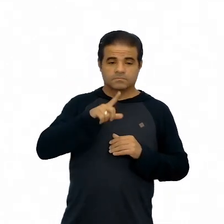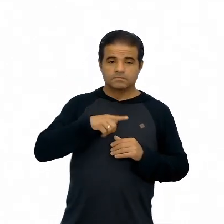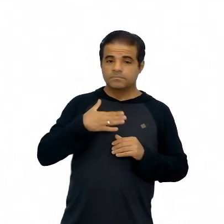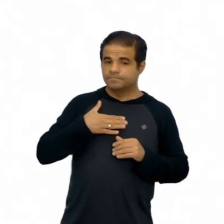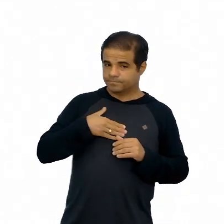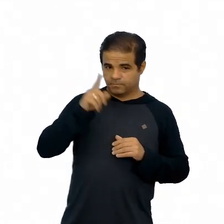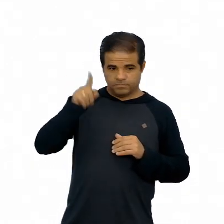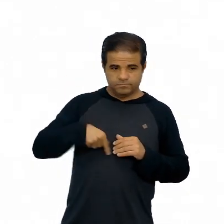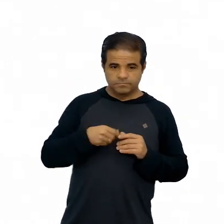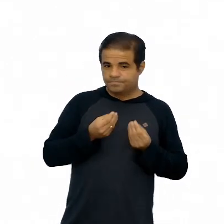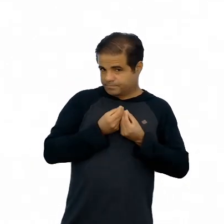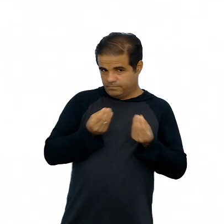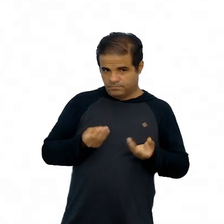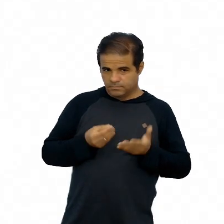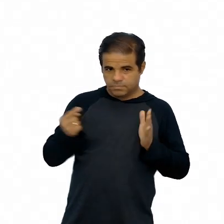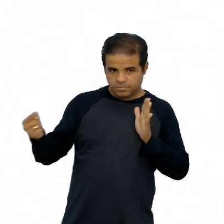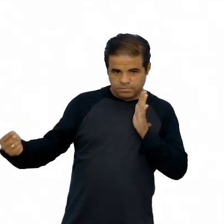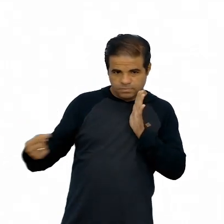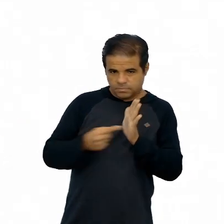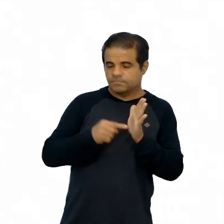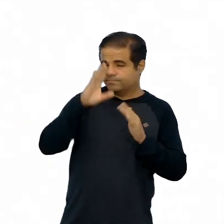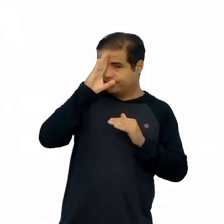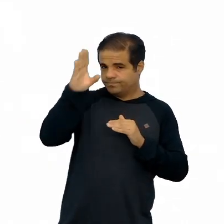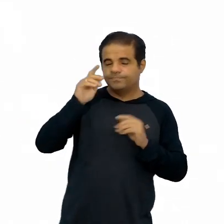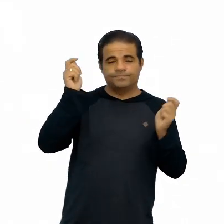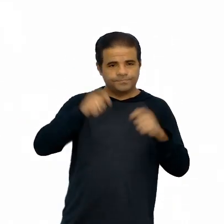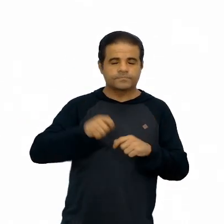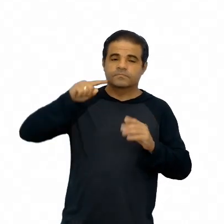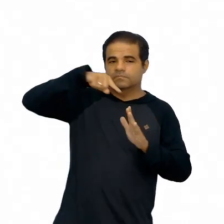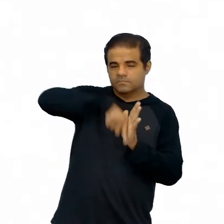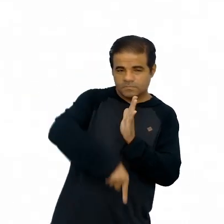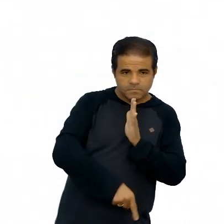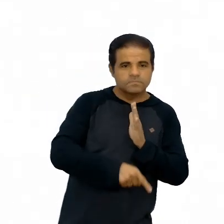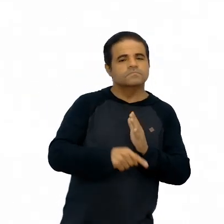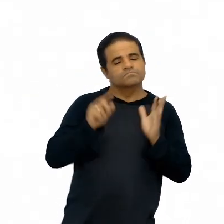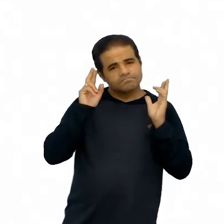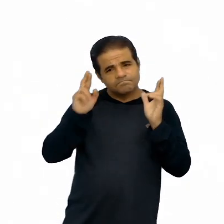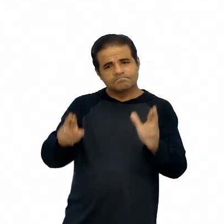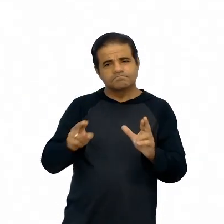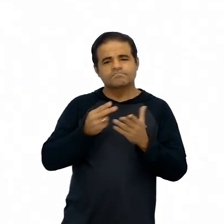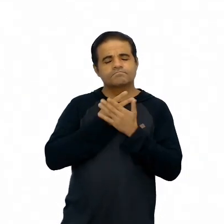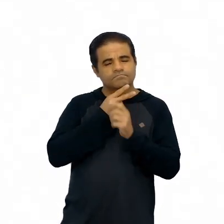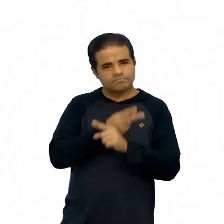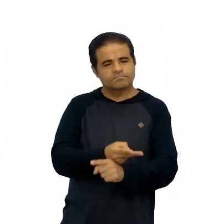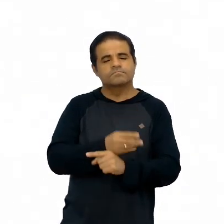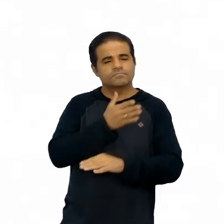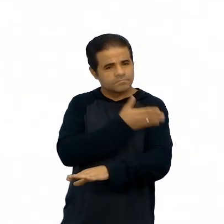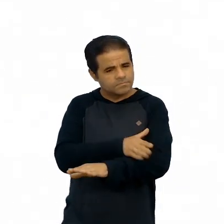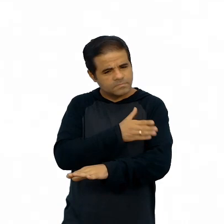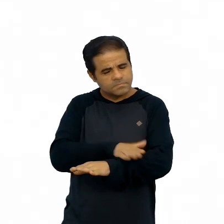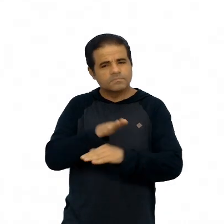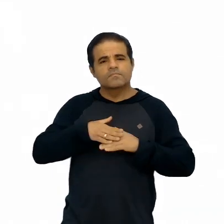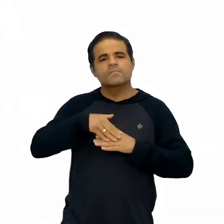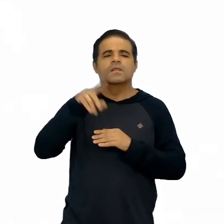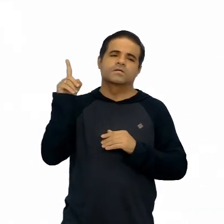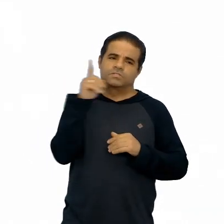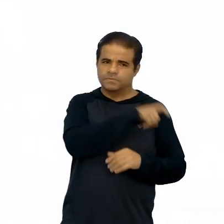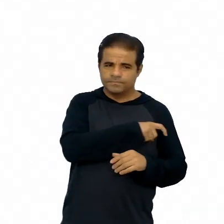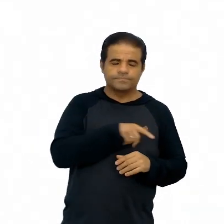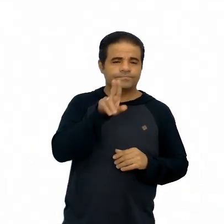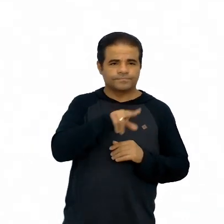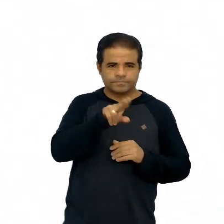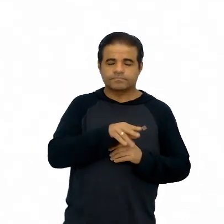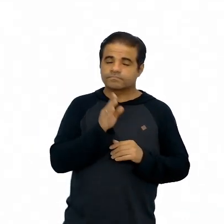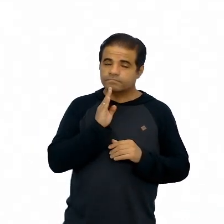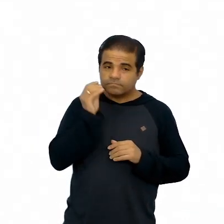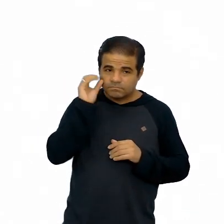mim, ela não é o ponto-chave, eu posso fazer um aprofundamento a respeito disso, buscar exercícios mais complexos. Tá, utilizar o